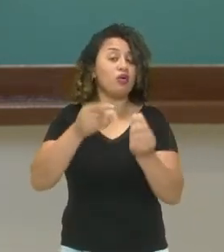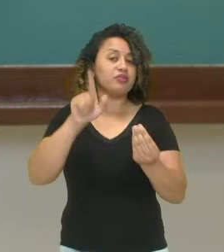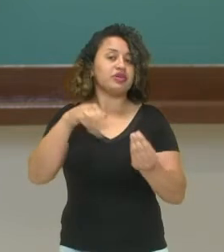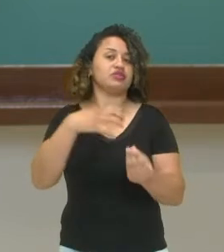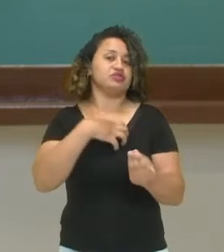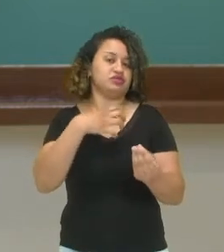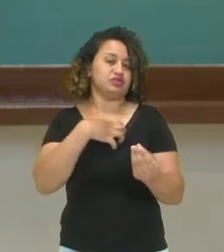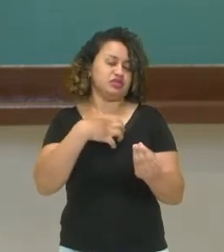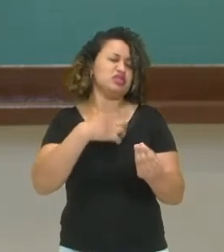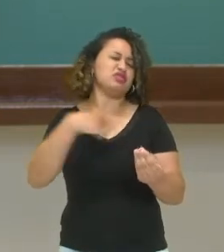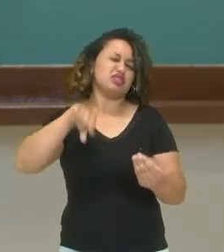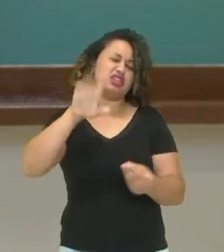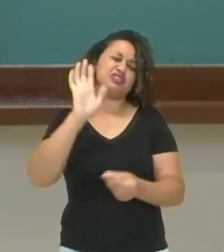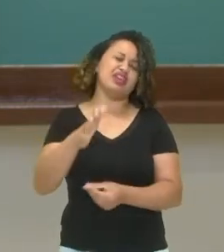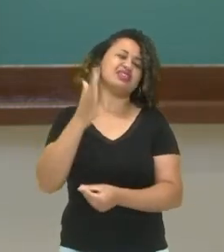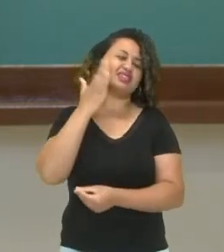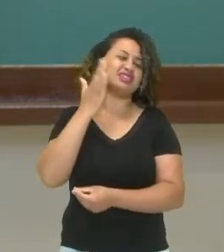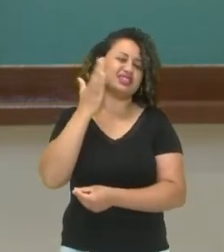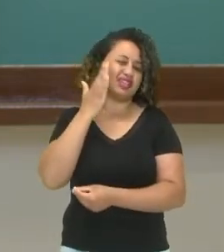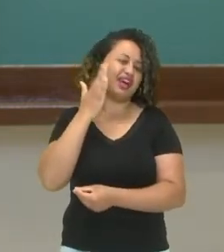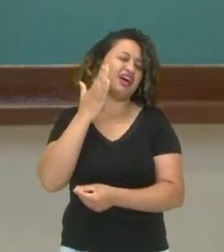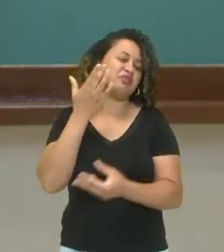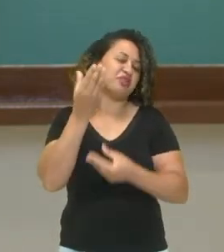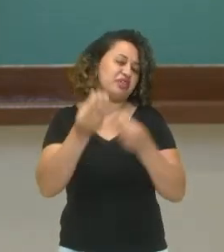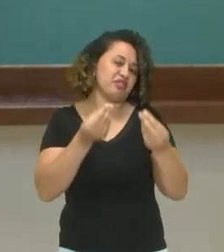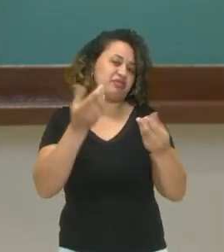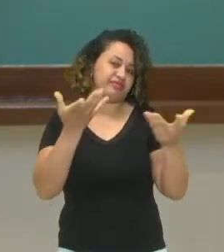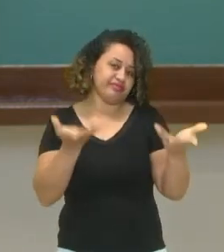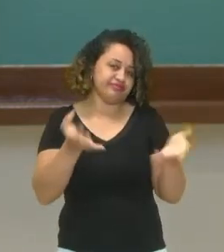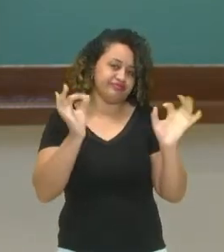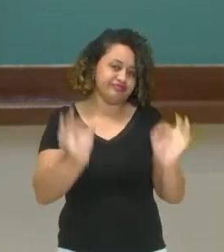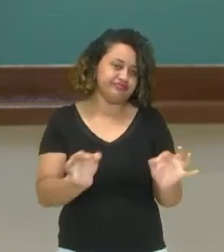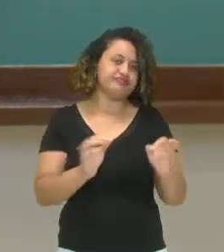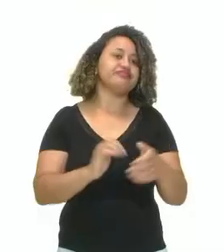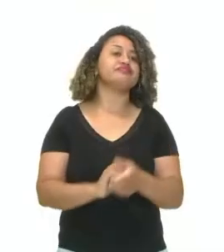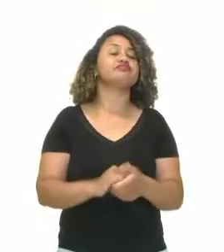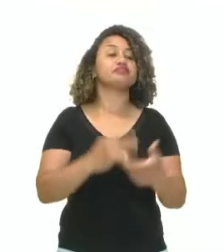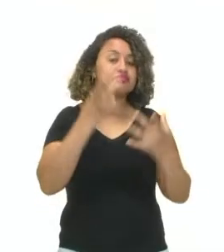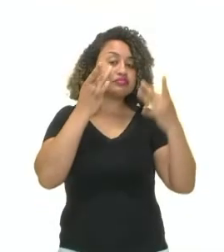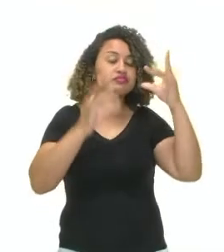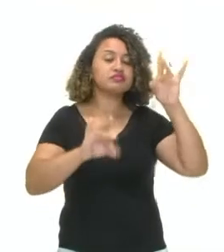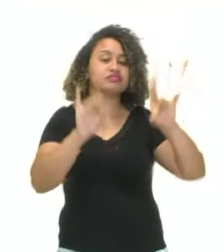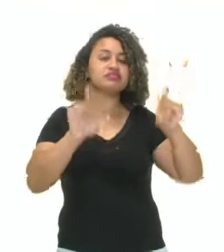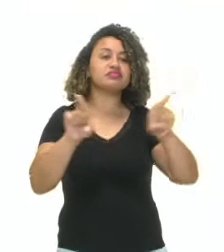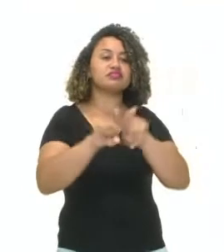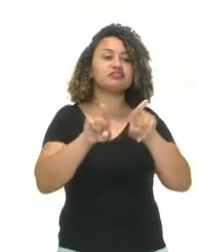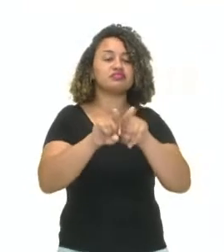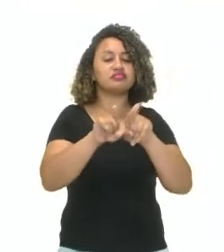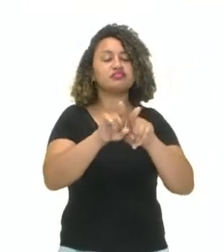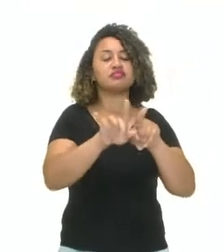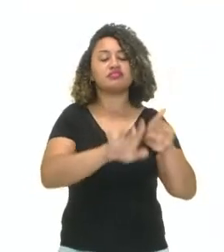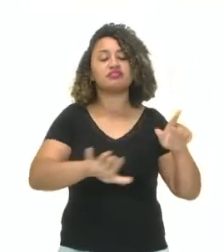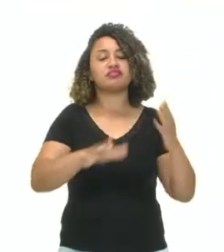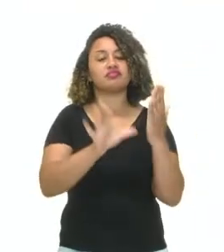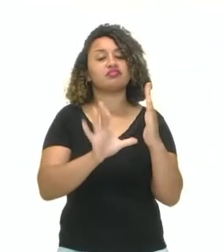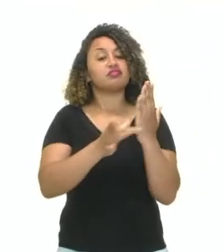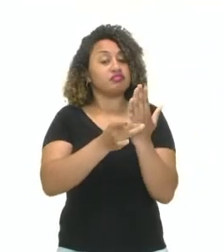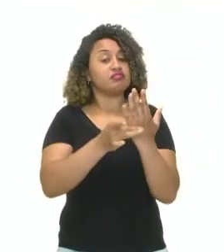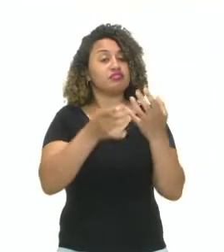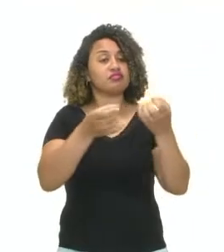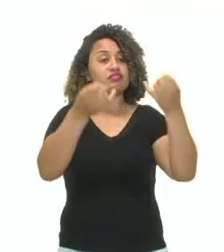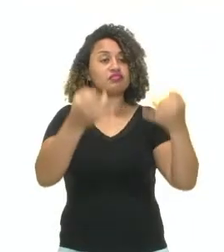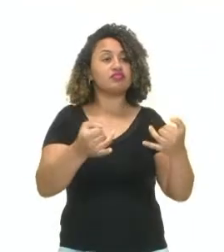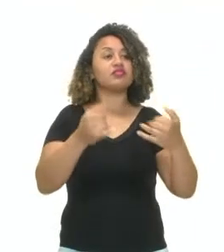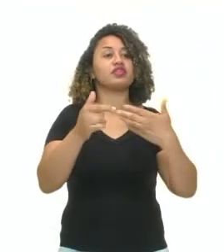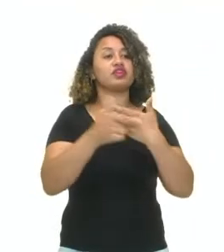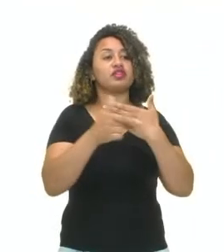cansado de ouvir eu falar isso, mas é o que é, tá certo? Então vamos lá. O teatro também teve sua ala realista, assim dizendo, né? A